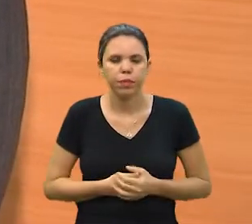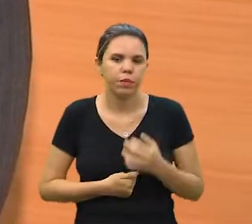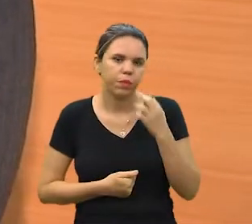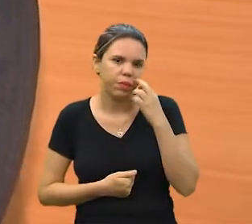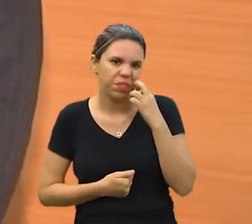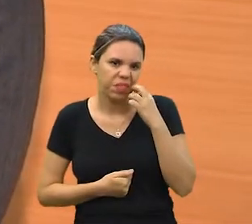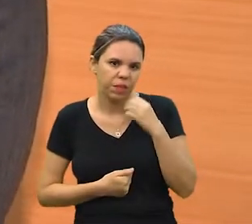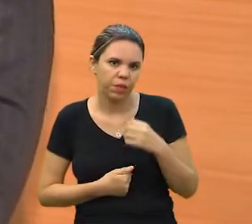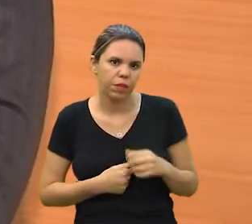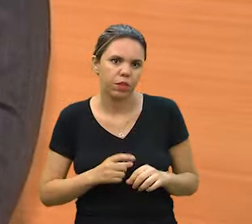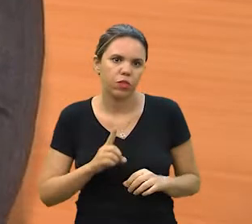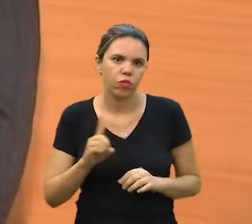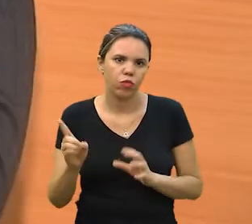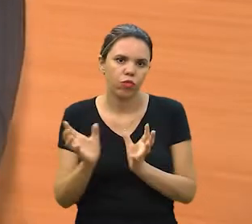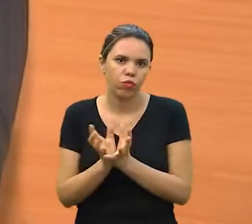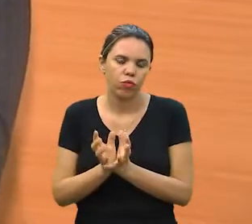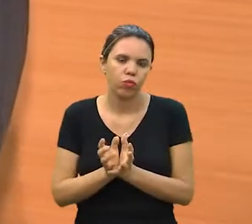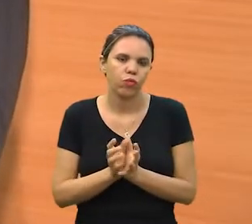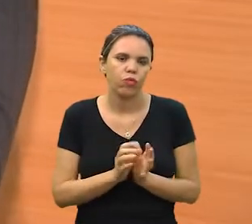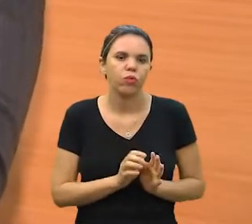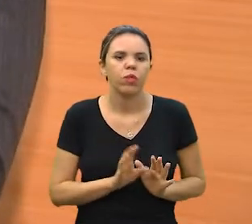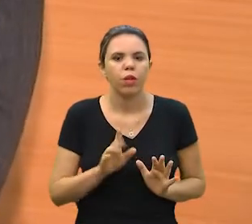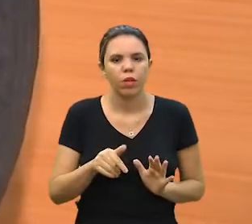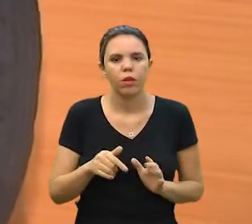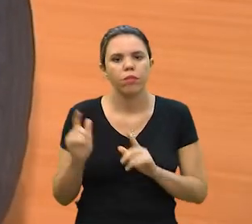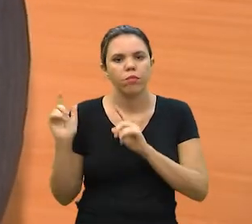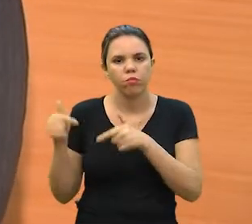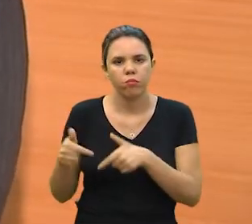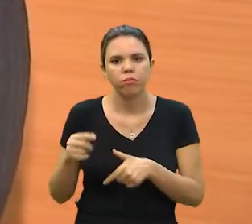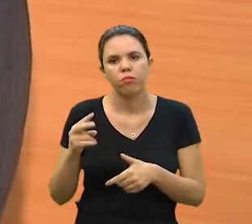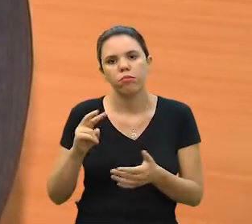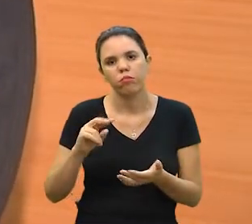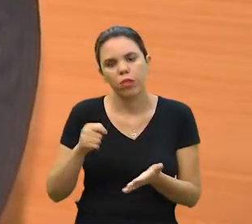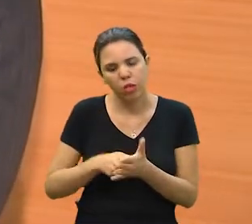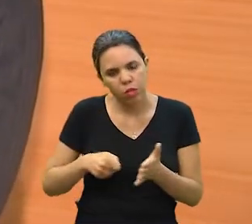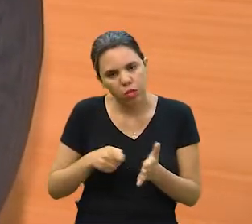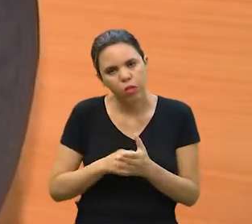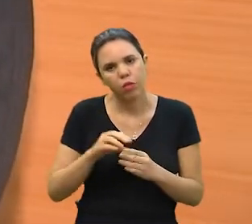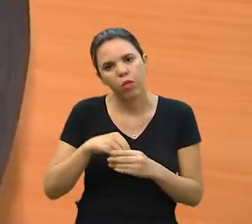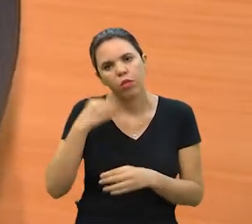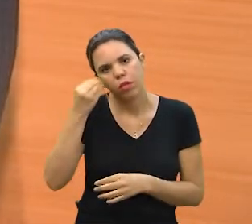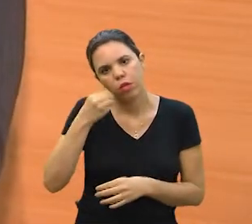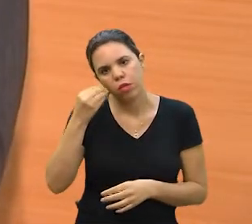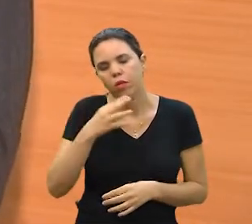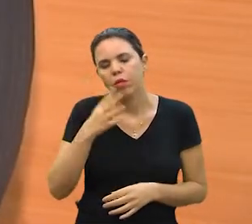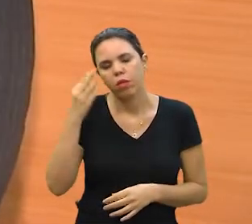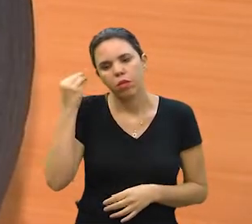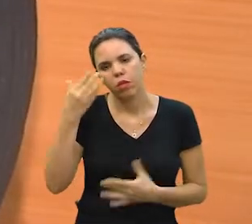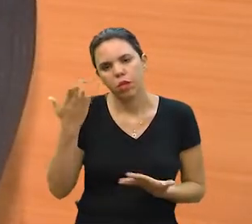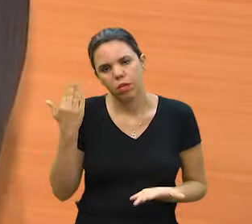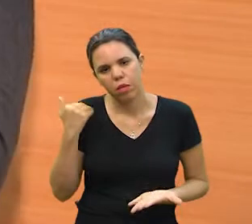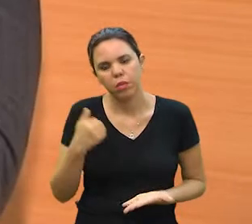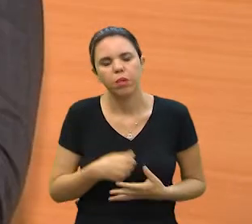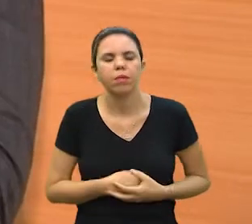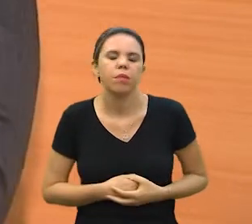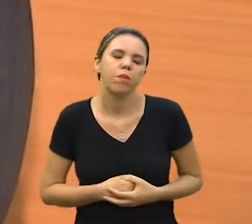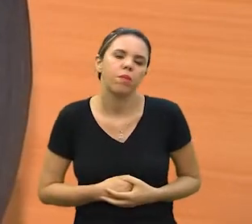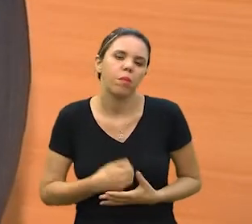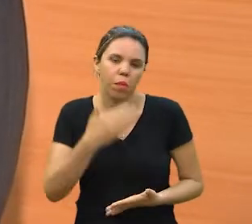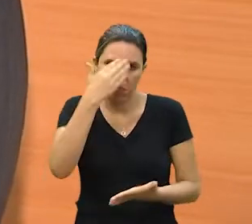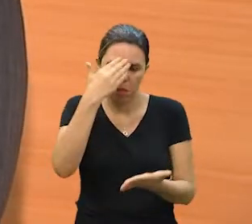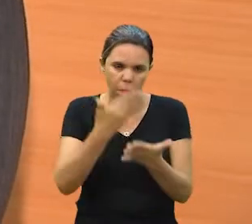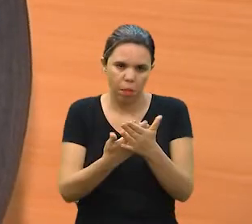melhorar. Ser de direita e ser conservador é exatamente isso. A gente busca, dentro do que nós conhecemos, dentro das